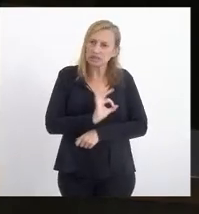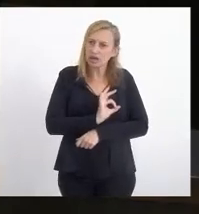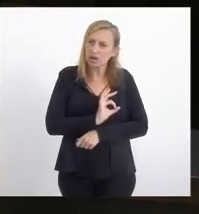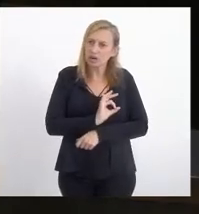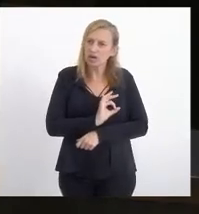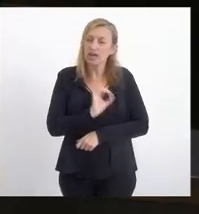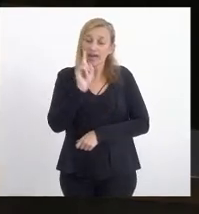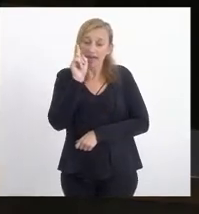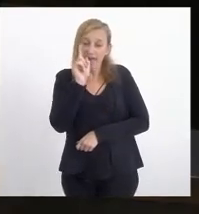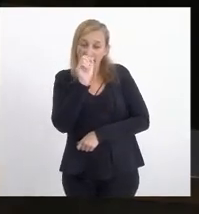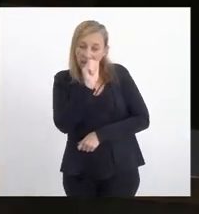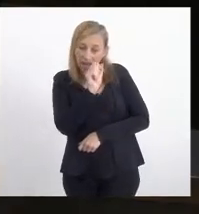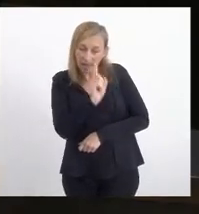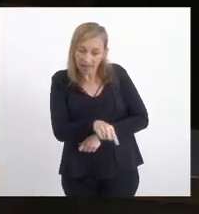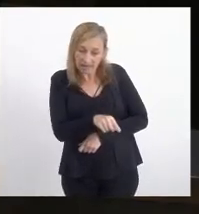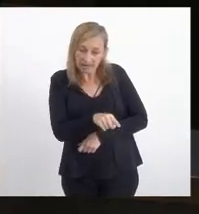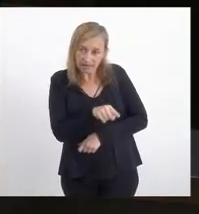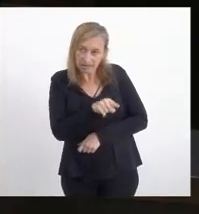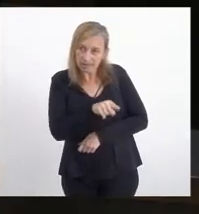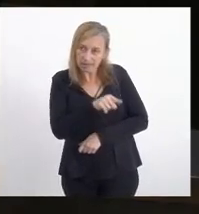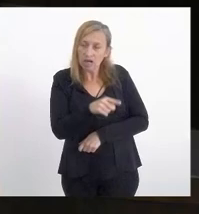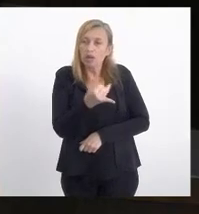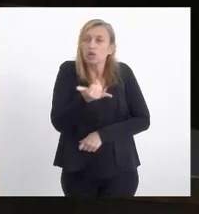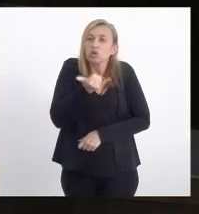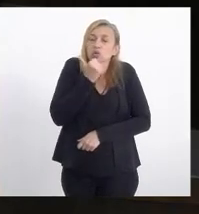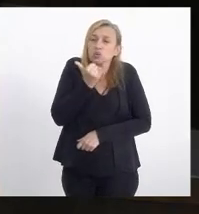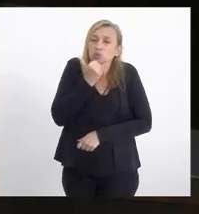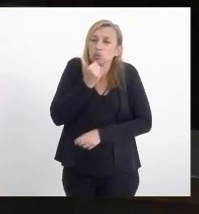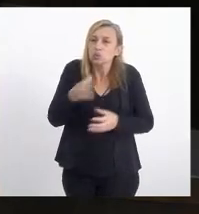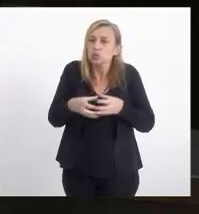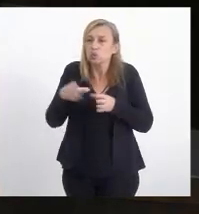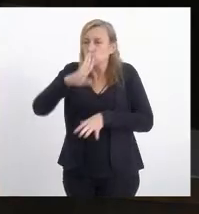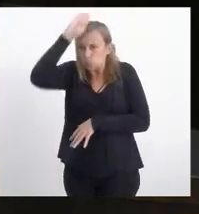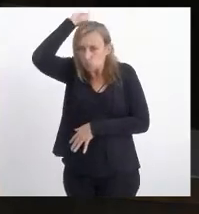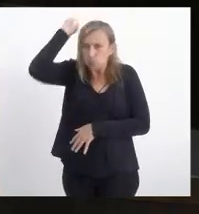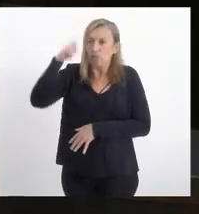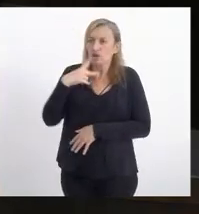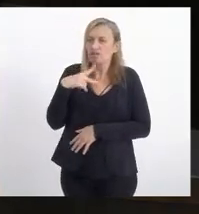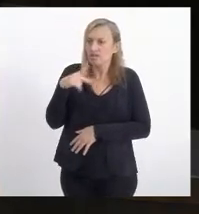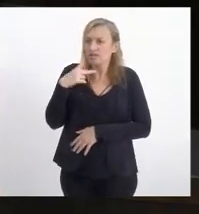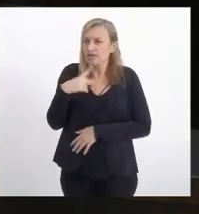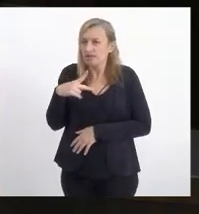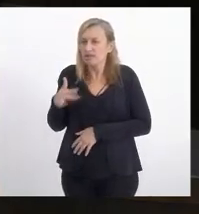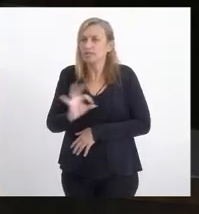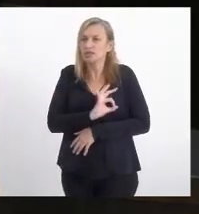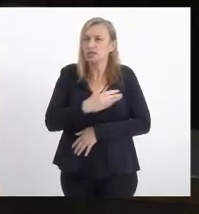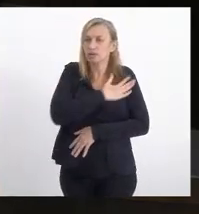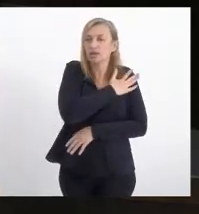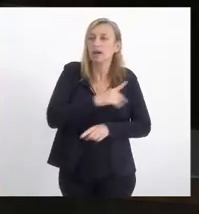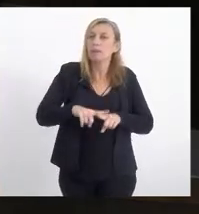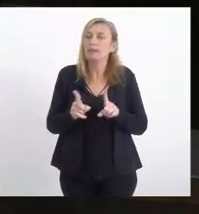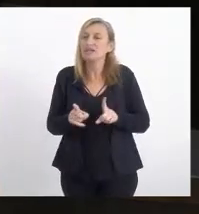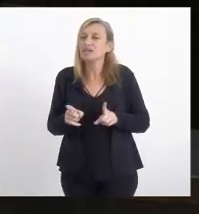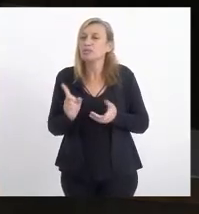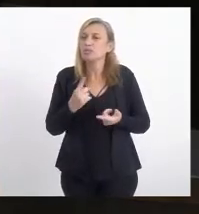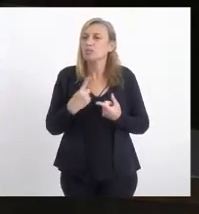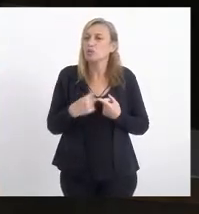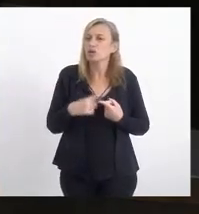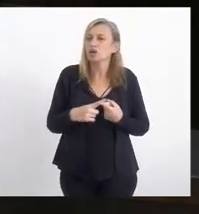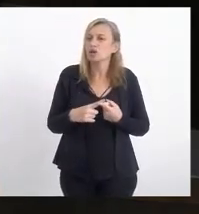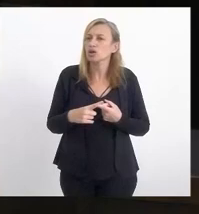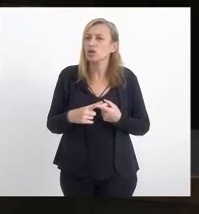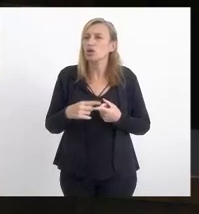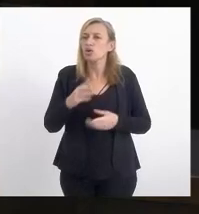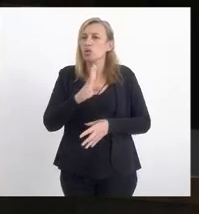é esse E aí eu peço até desculpa é o corpo de bombeiro que a gente sempre tem falado policial militar é porque o corpo de